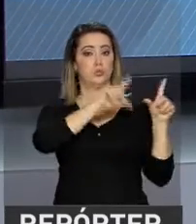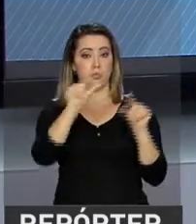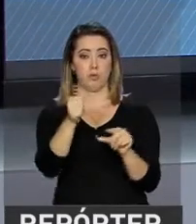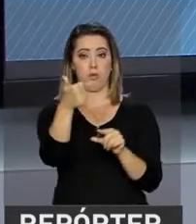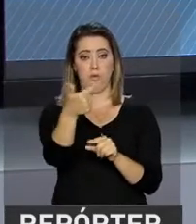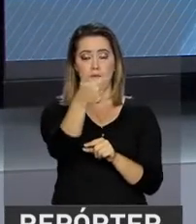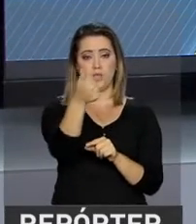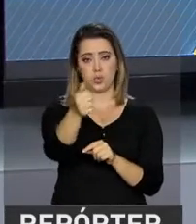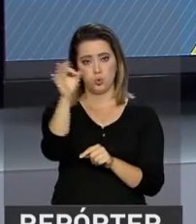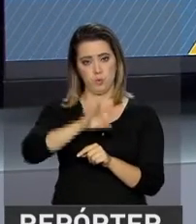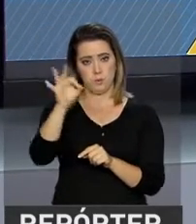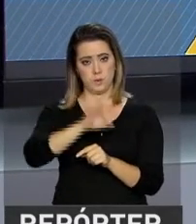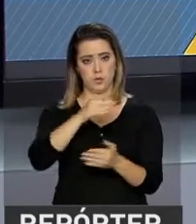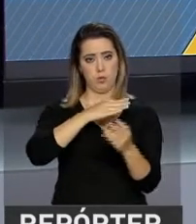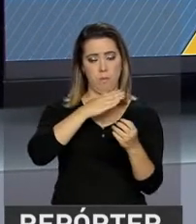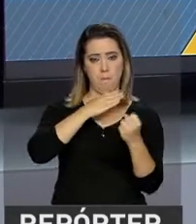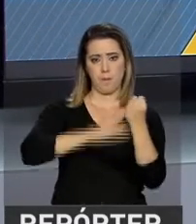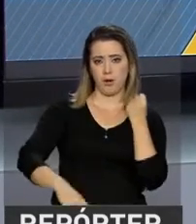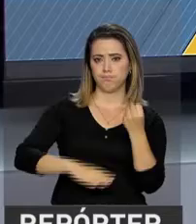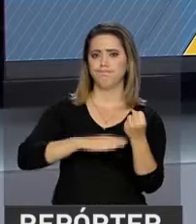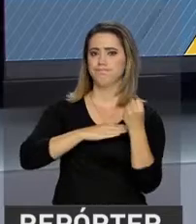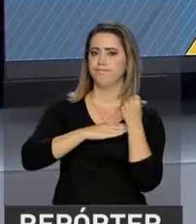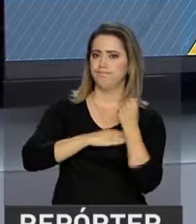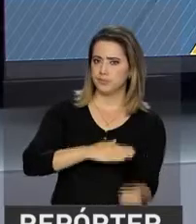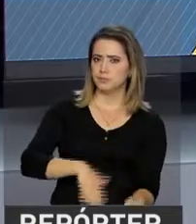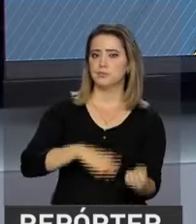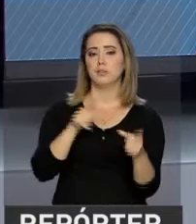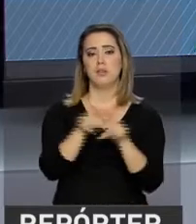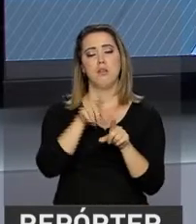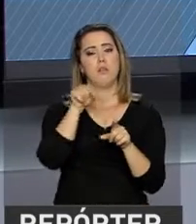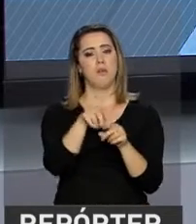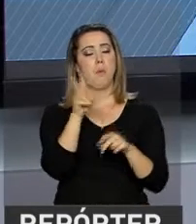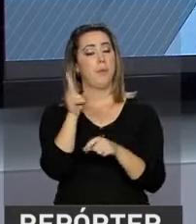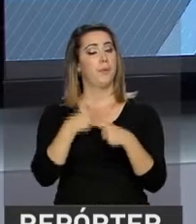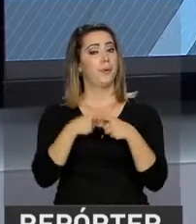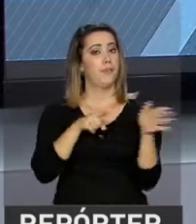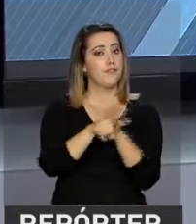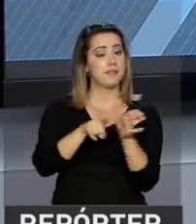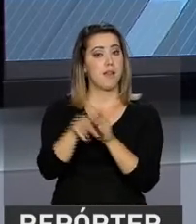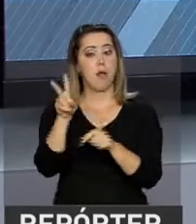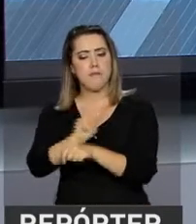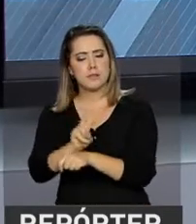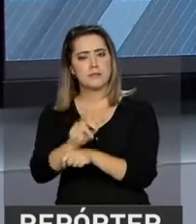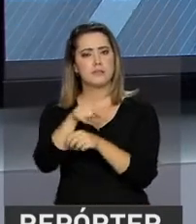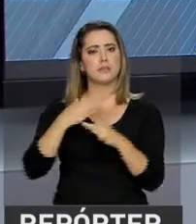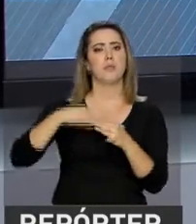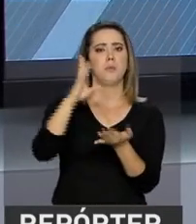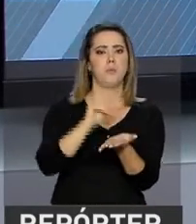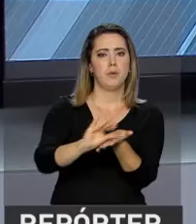amazônia entre agosto de 2016 e julho de 2017 é resultado da fiscalização mais intensa e aumento de